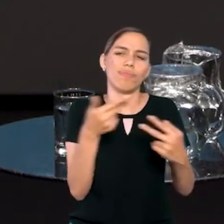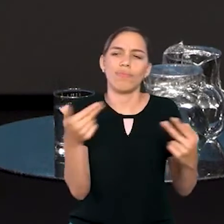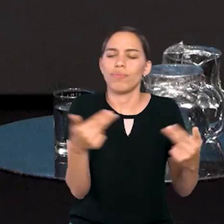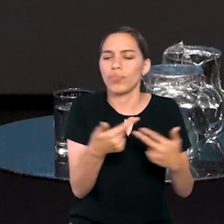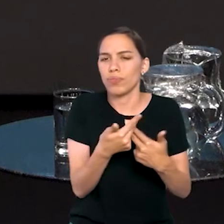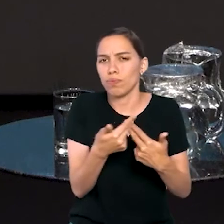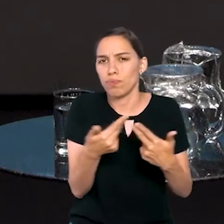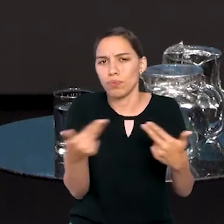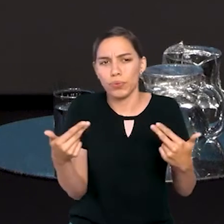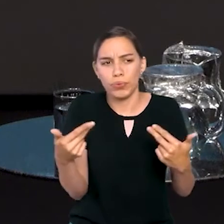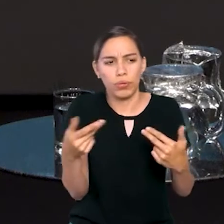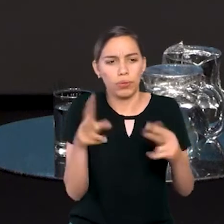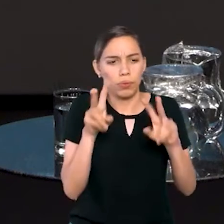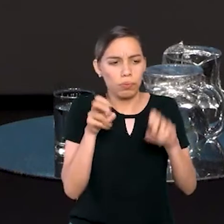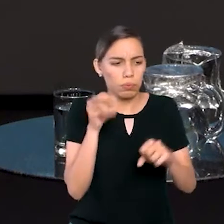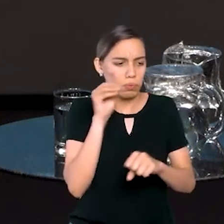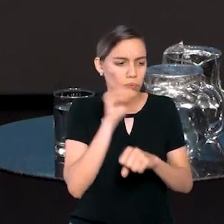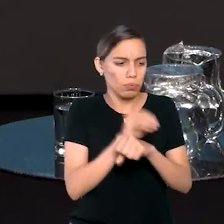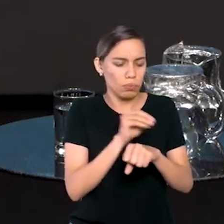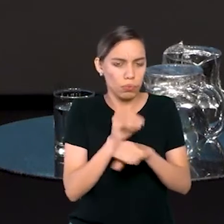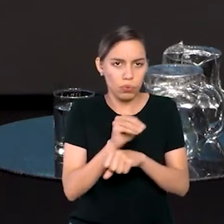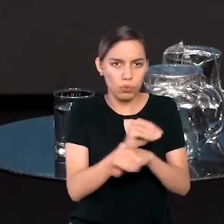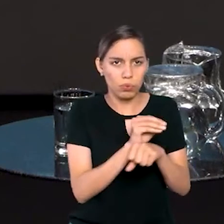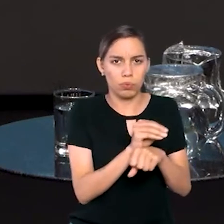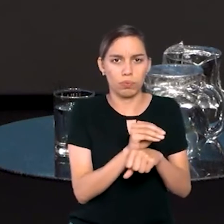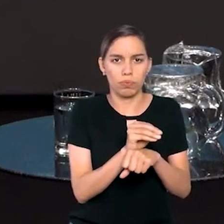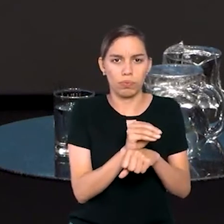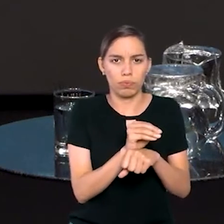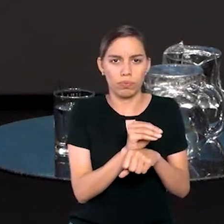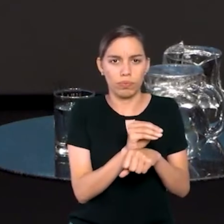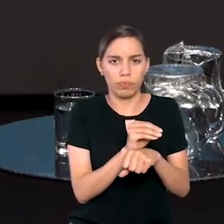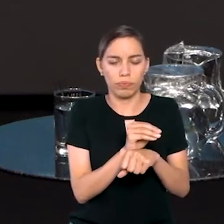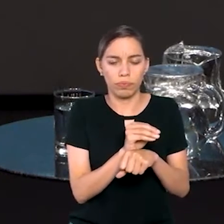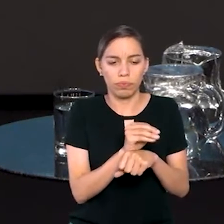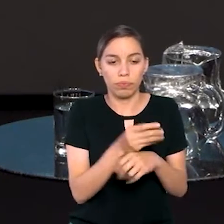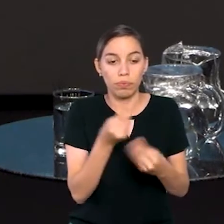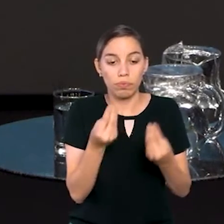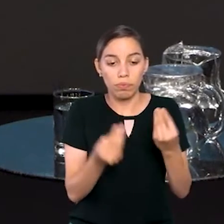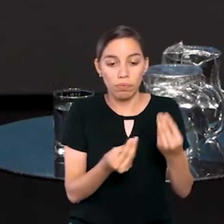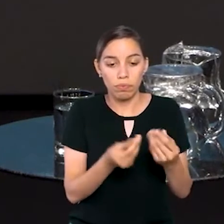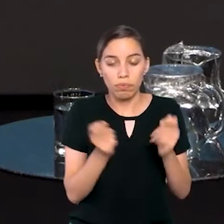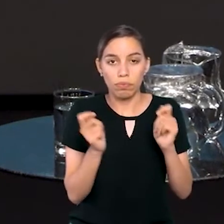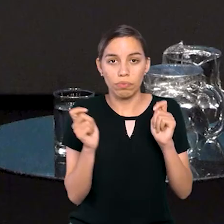sobre cuidado, como a gente pode